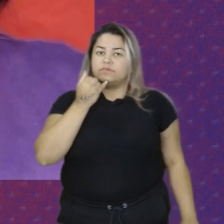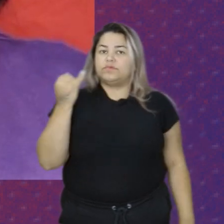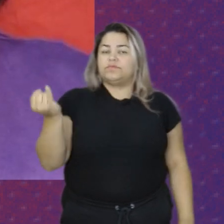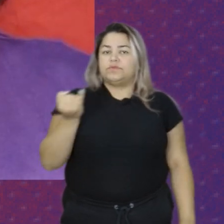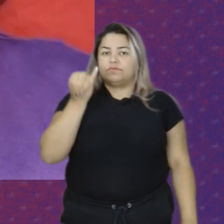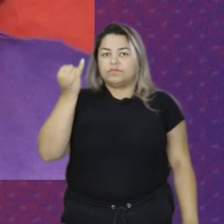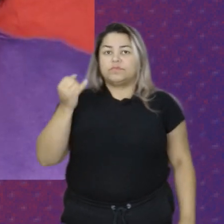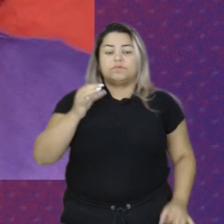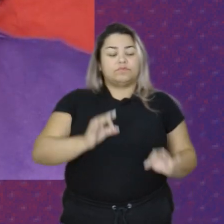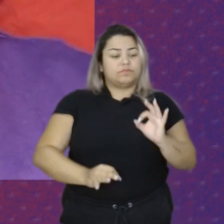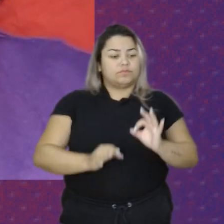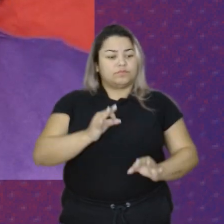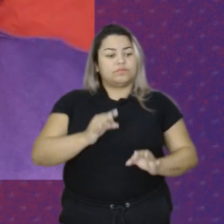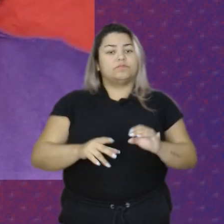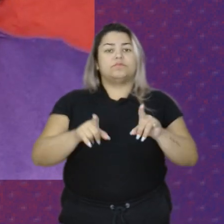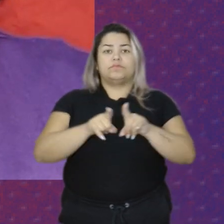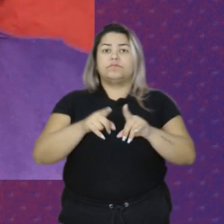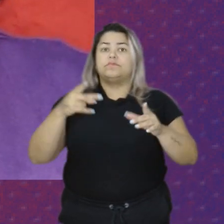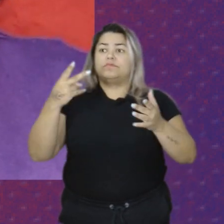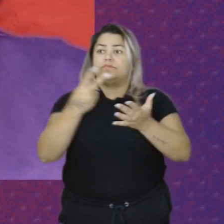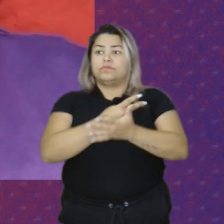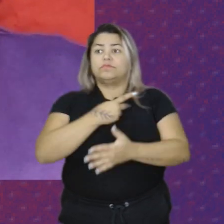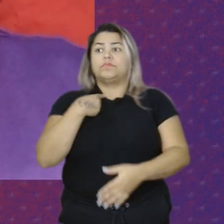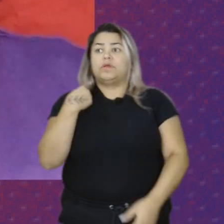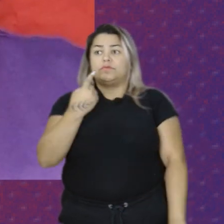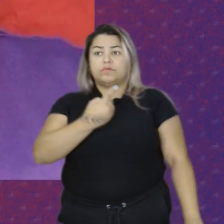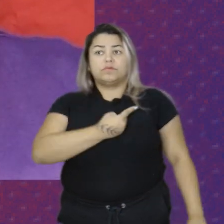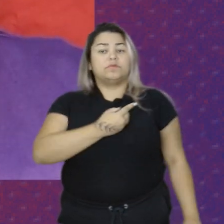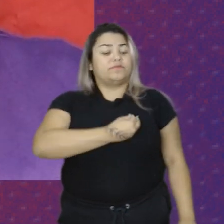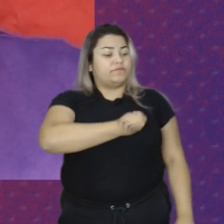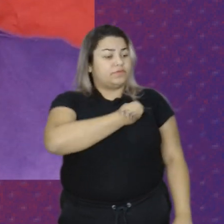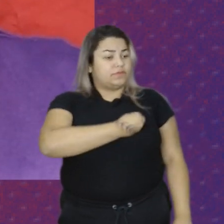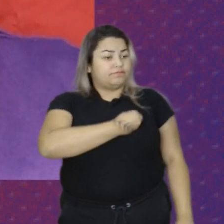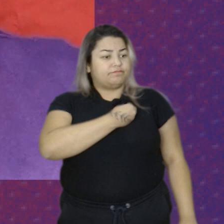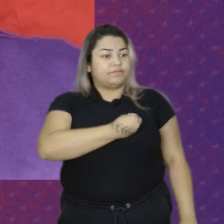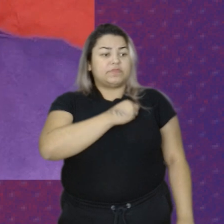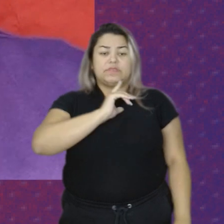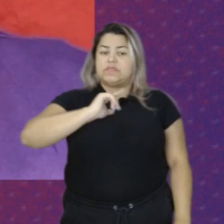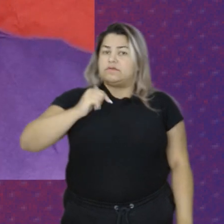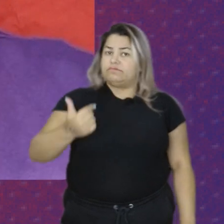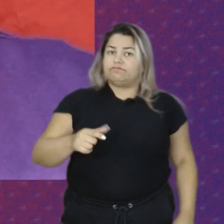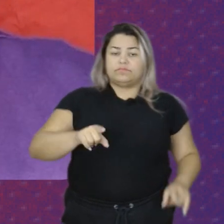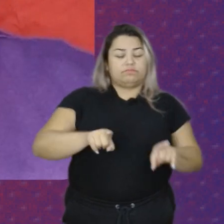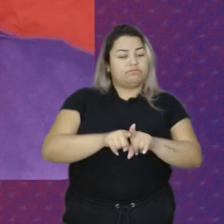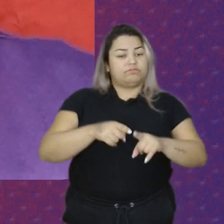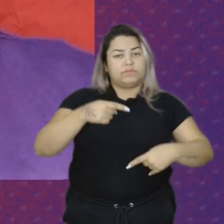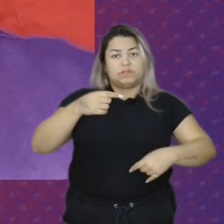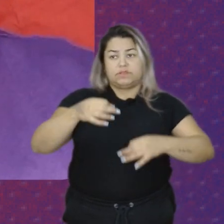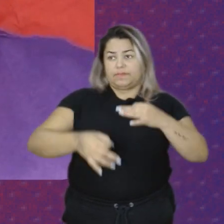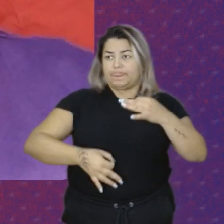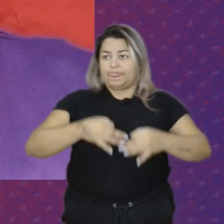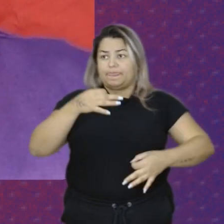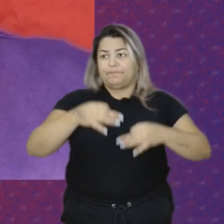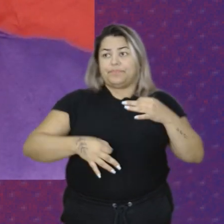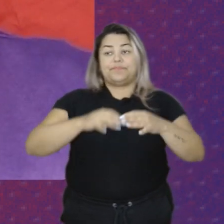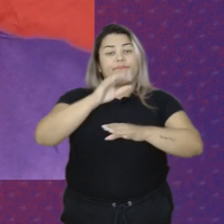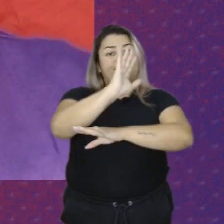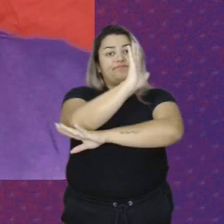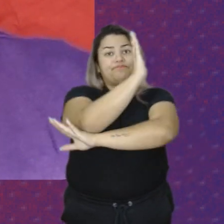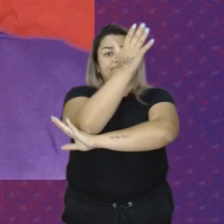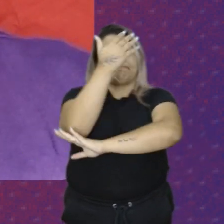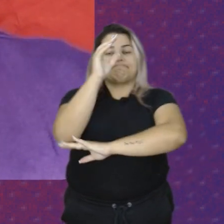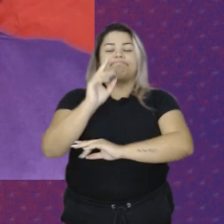justiça ambiental ela faça parte da nossa vida. E quando a gente não tem essa justiça ambiental, para que a gente